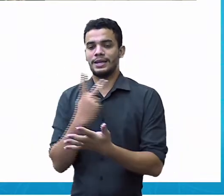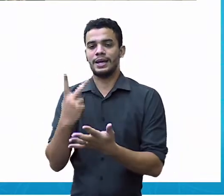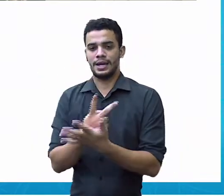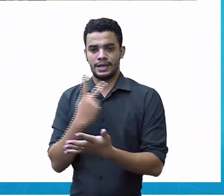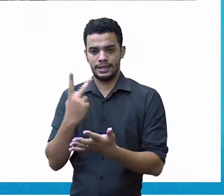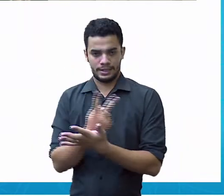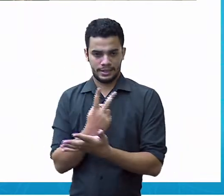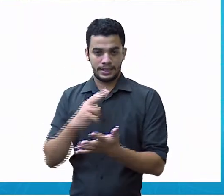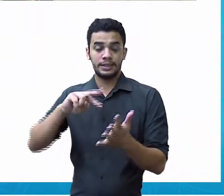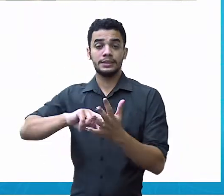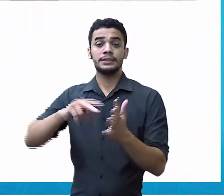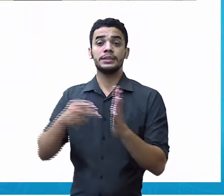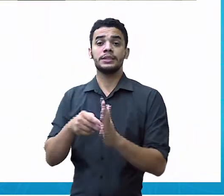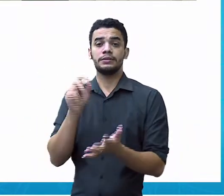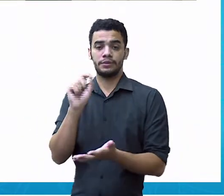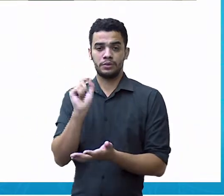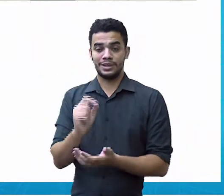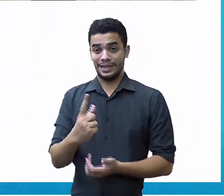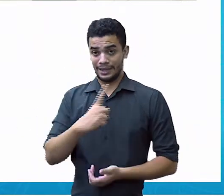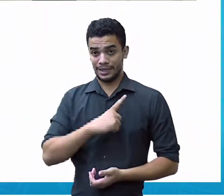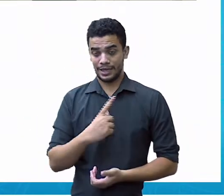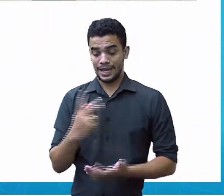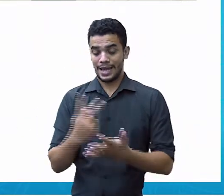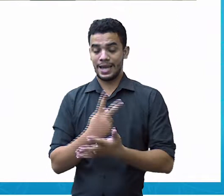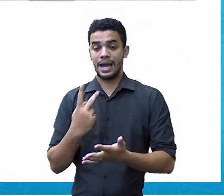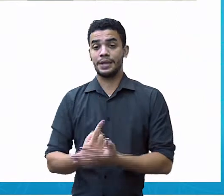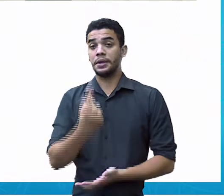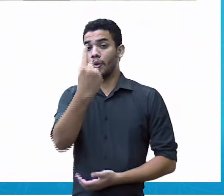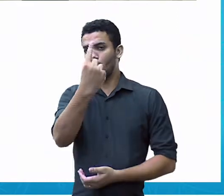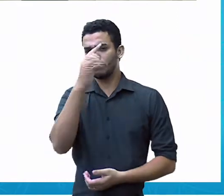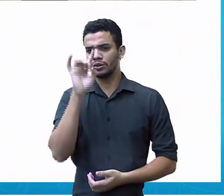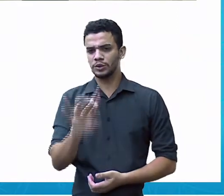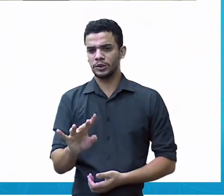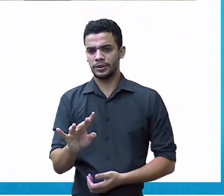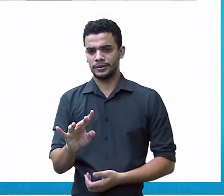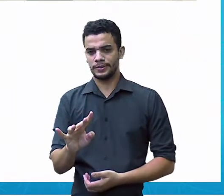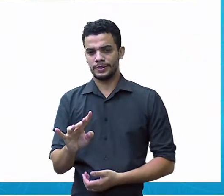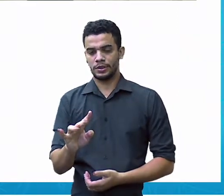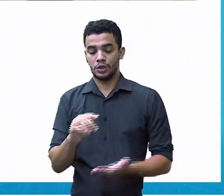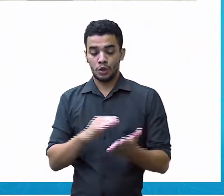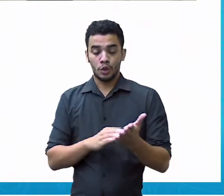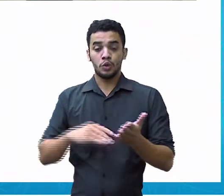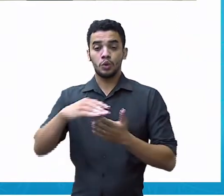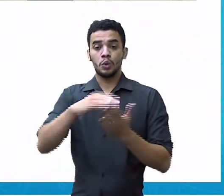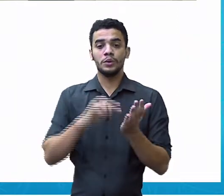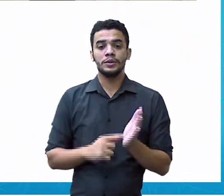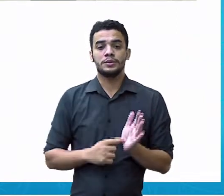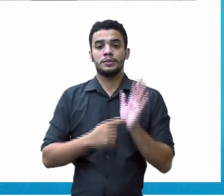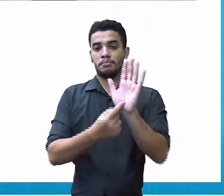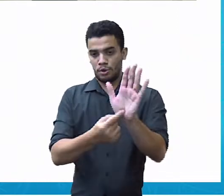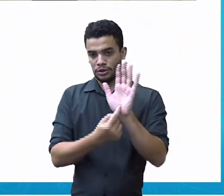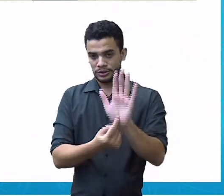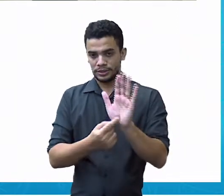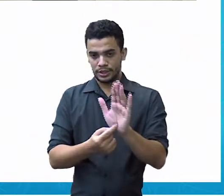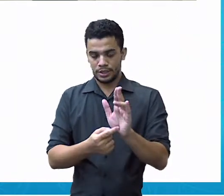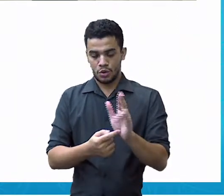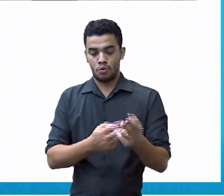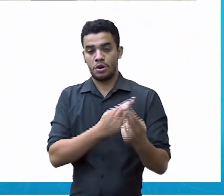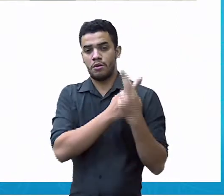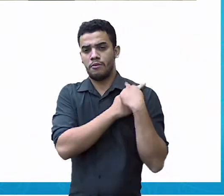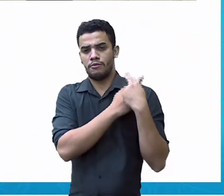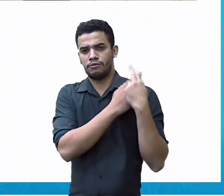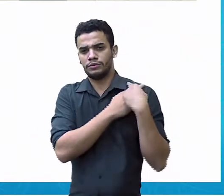destaquei o não, tá? Porque a gente, às vezes, tem costume de ler o enunciado da questão e